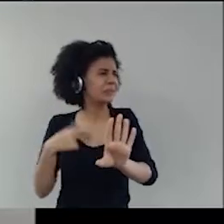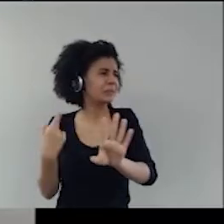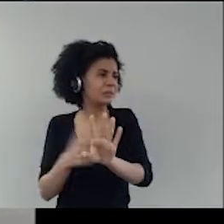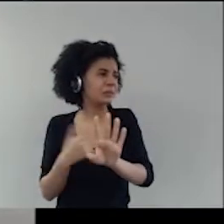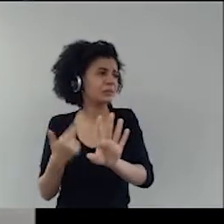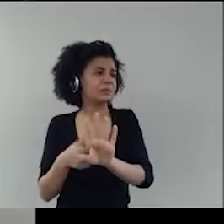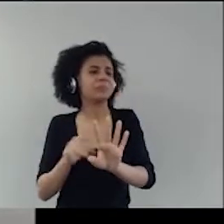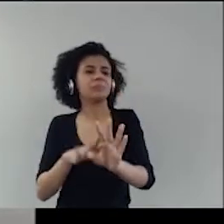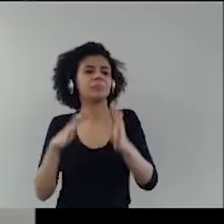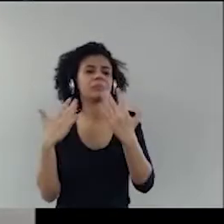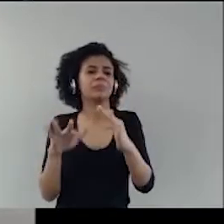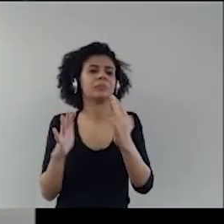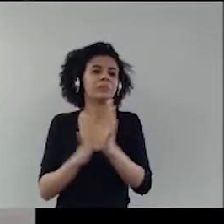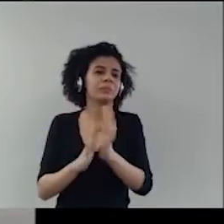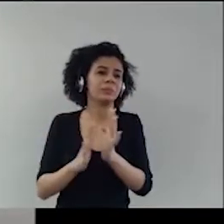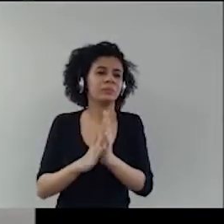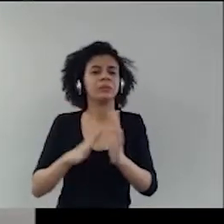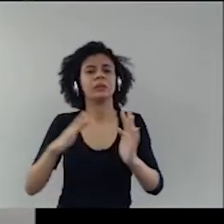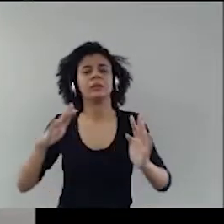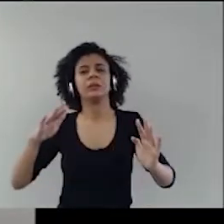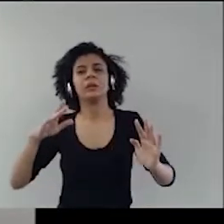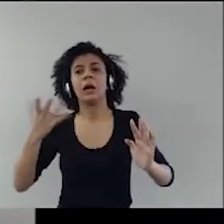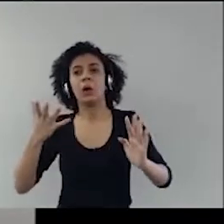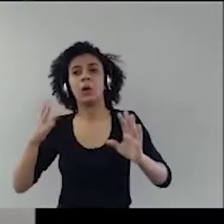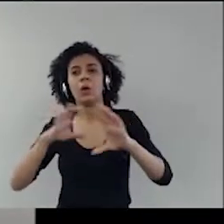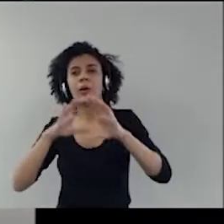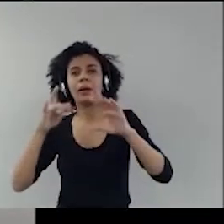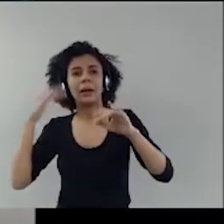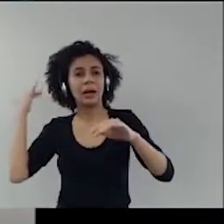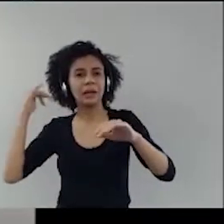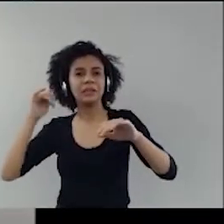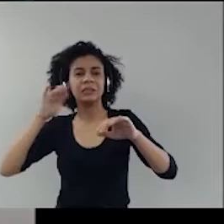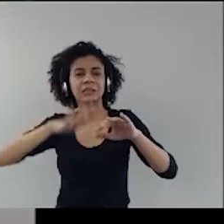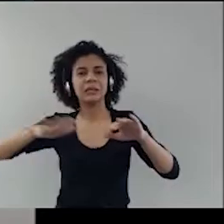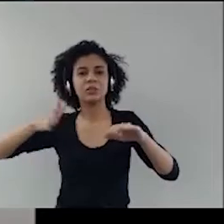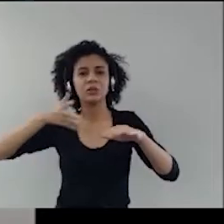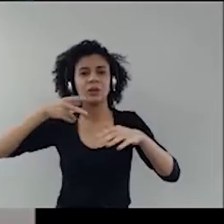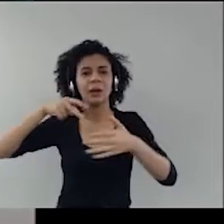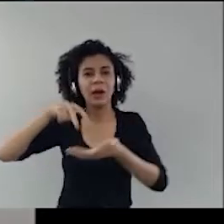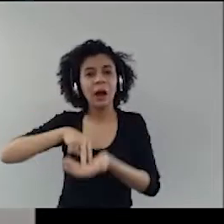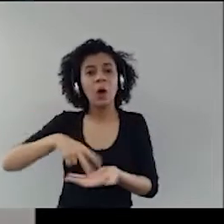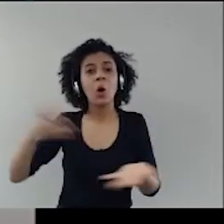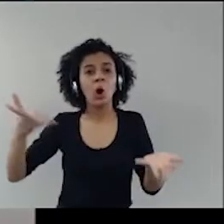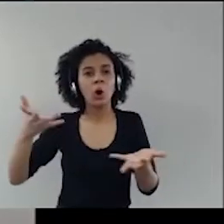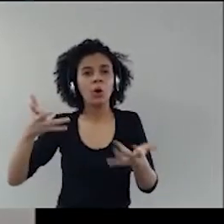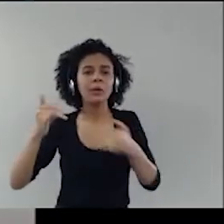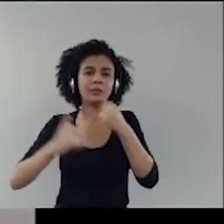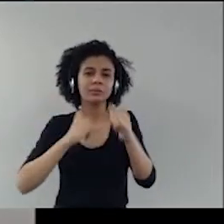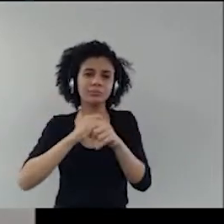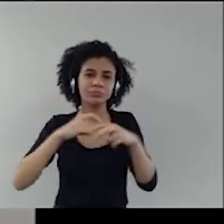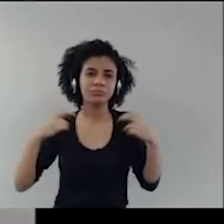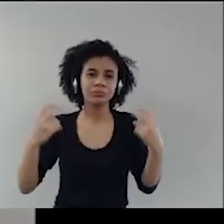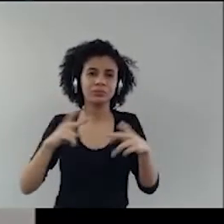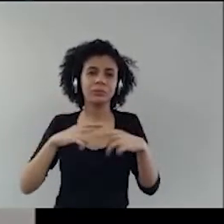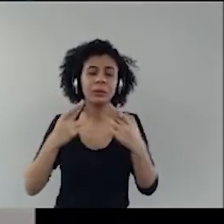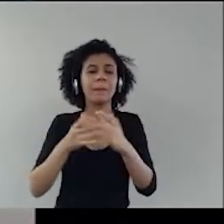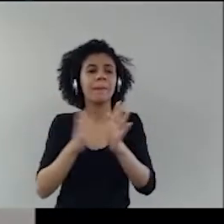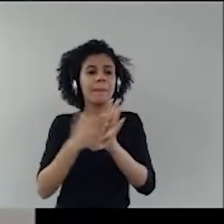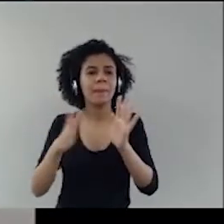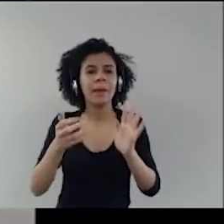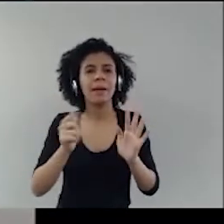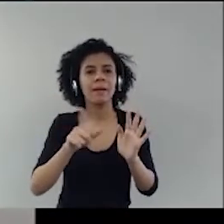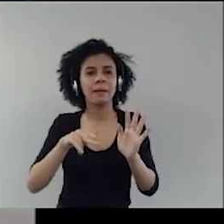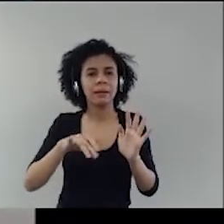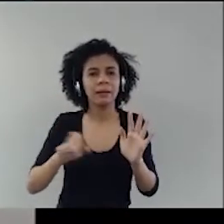em conferência nacional e em conferência agora digital. Né? Ana, meus parabéns aí por toda a equipe, você, a Aline, a Lia,